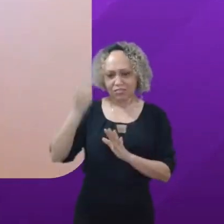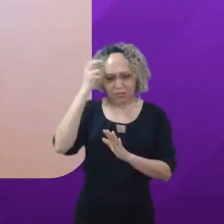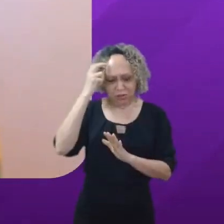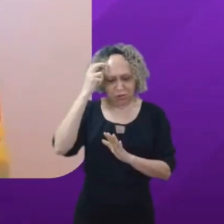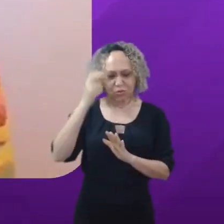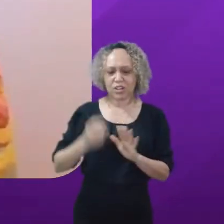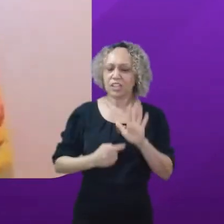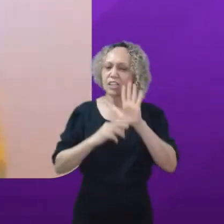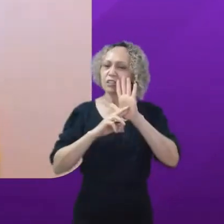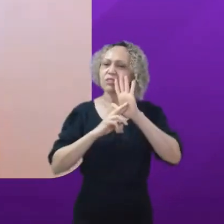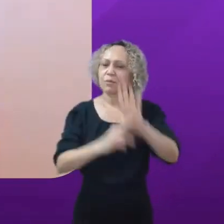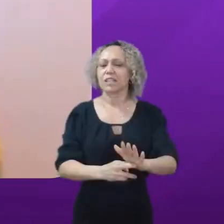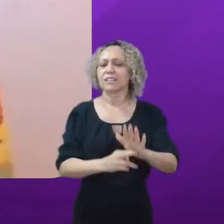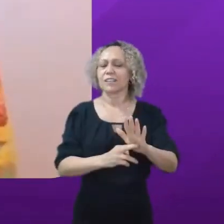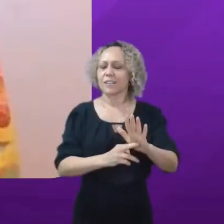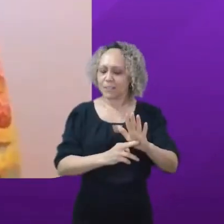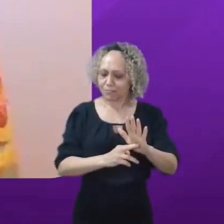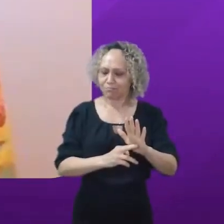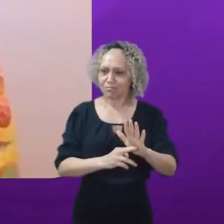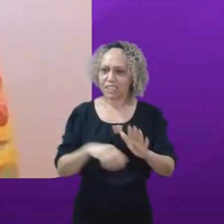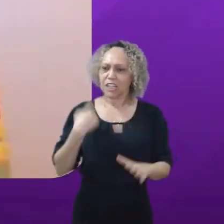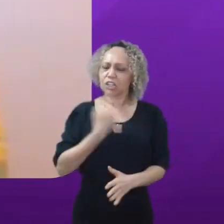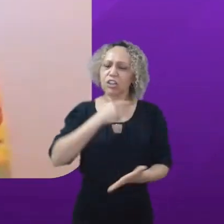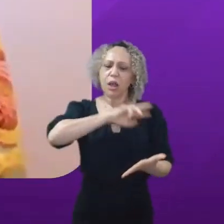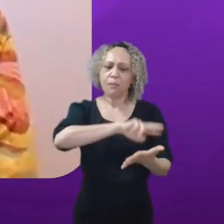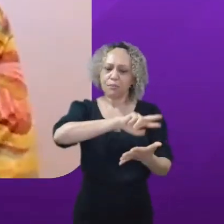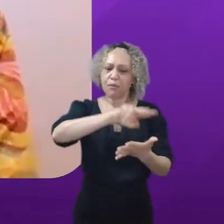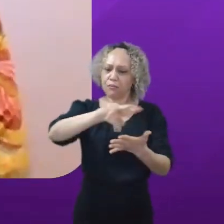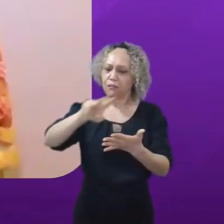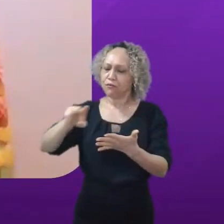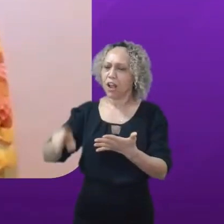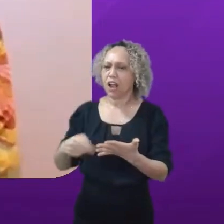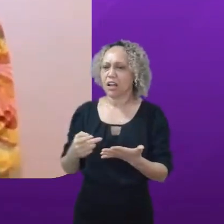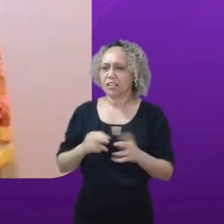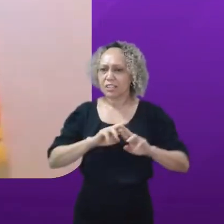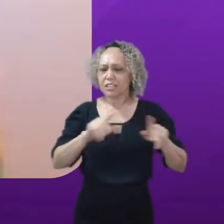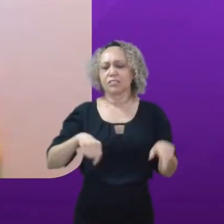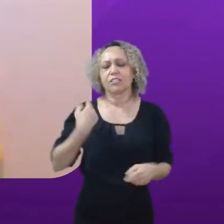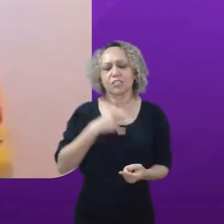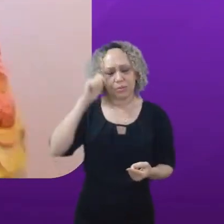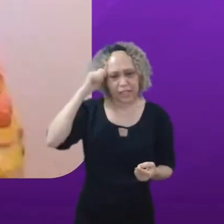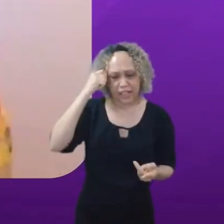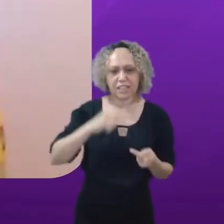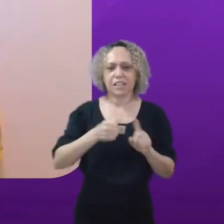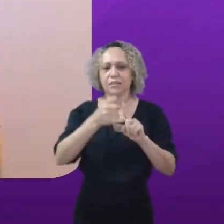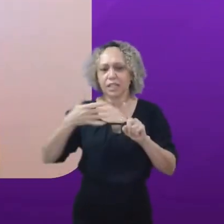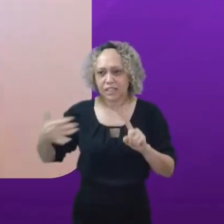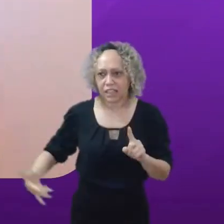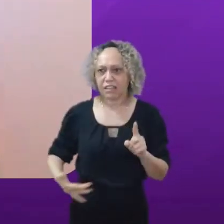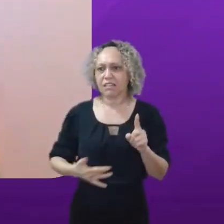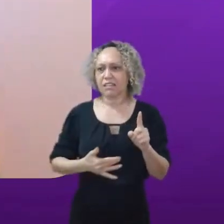história, que tenha a cara das nossas mulheres, e lembrando que nós somos várias, que nós somos diversas, nós somos negras, nós somos LGBTs, nós